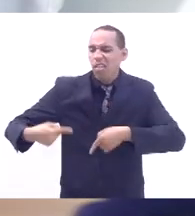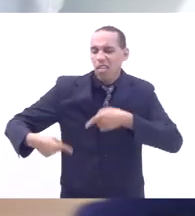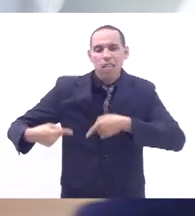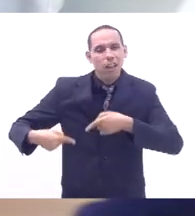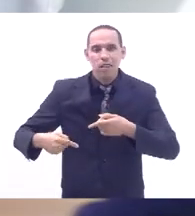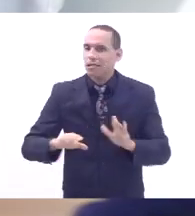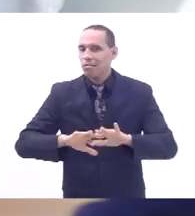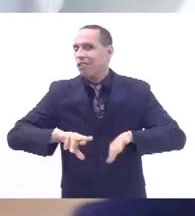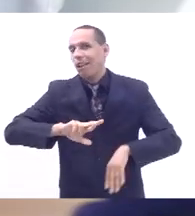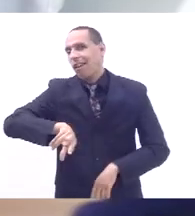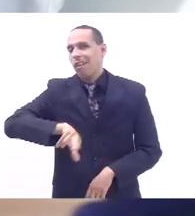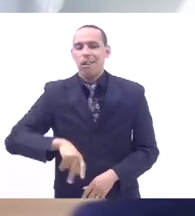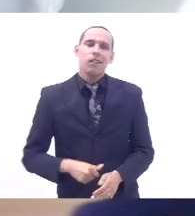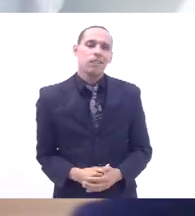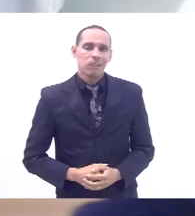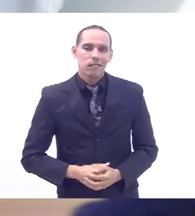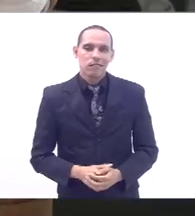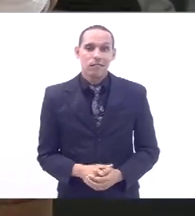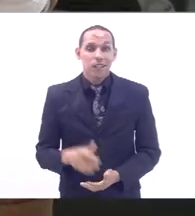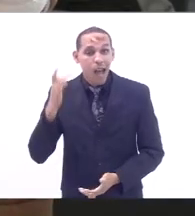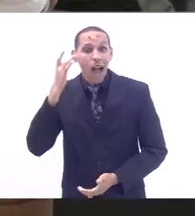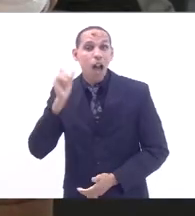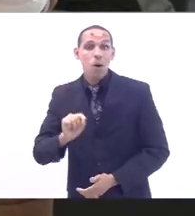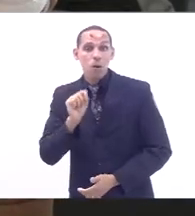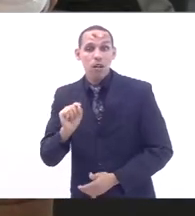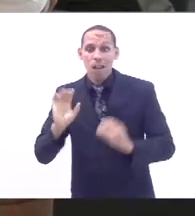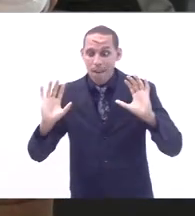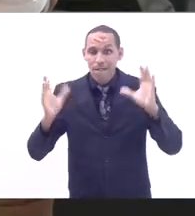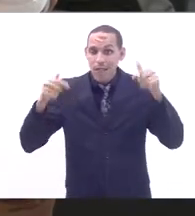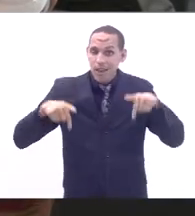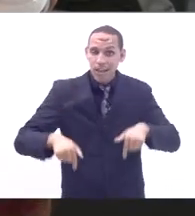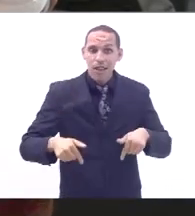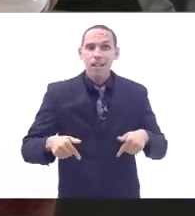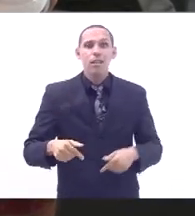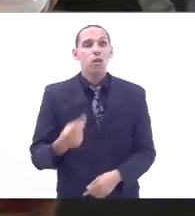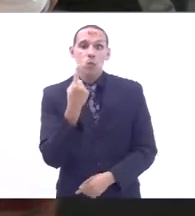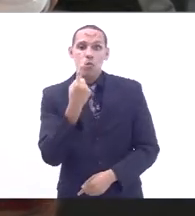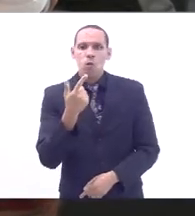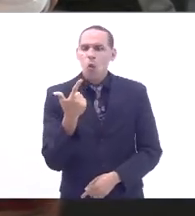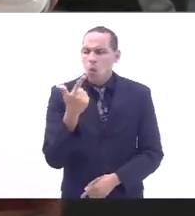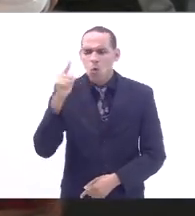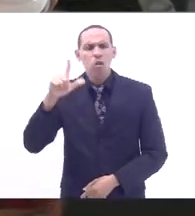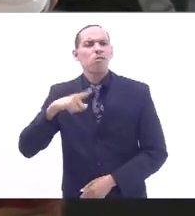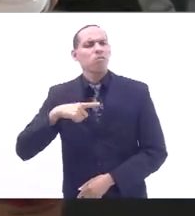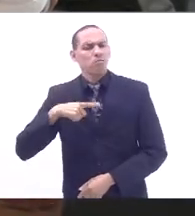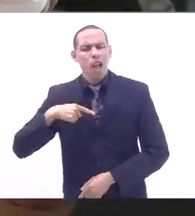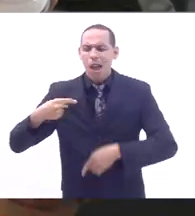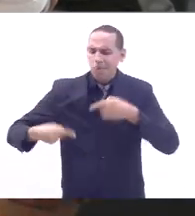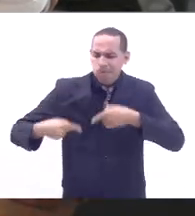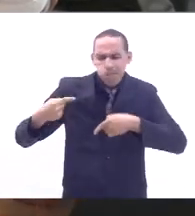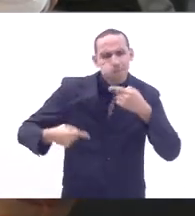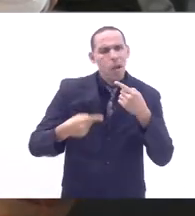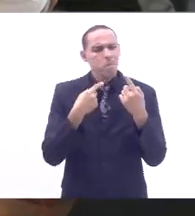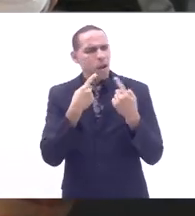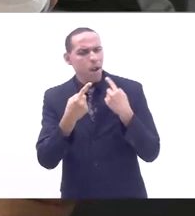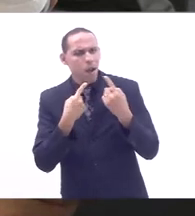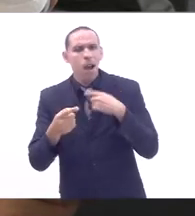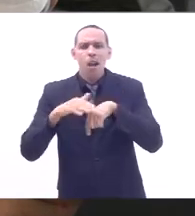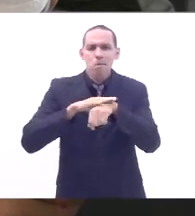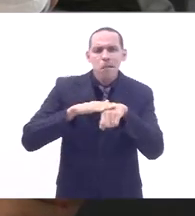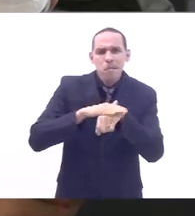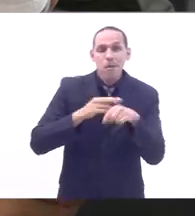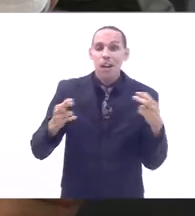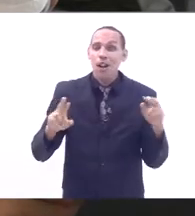que desse evento, mais eventos, mais discussões, mais conversas de